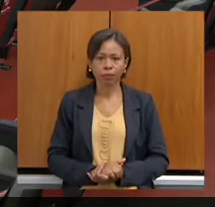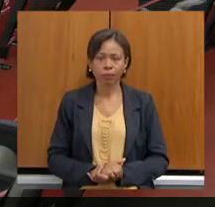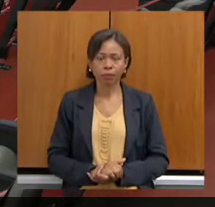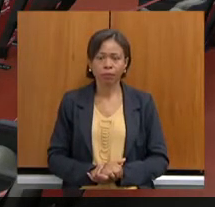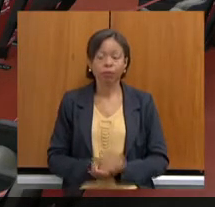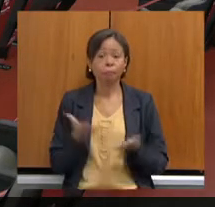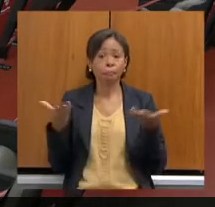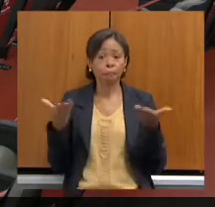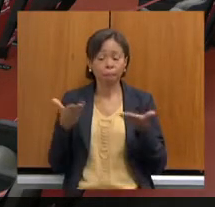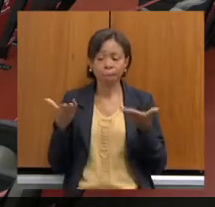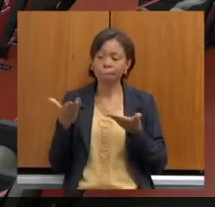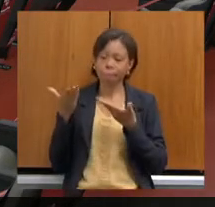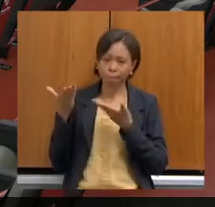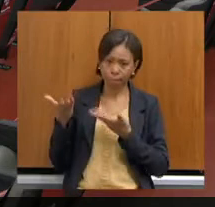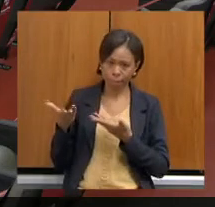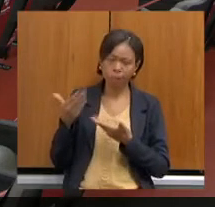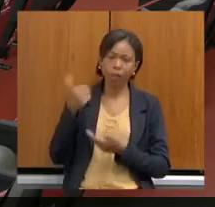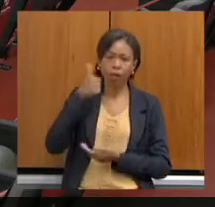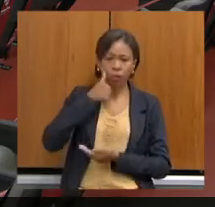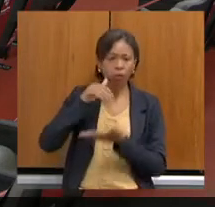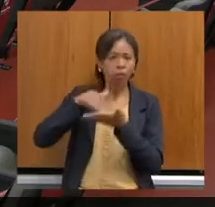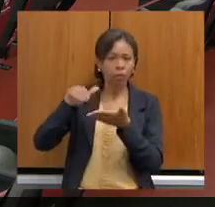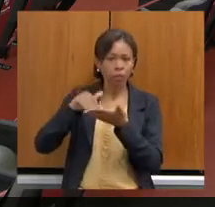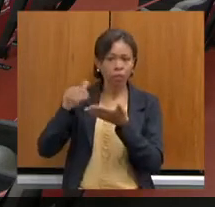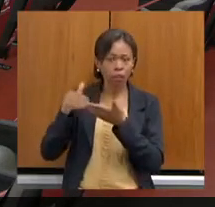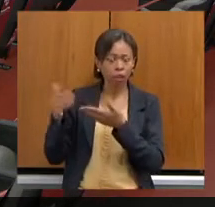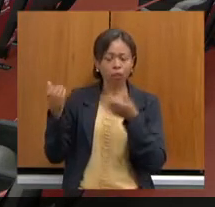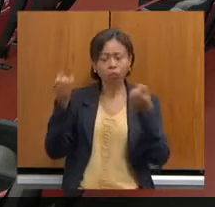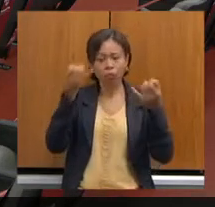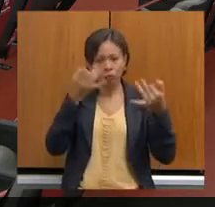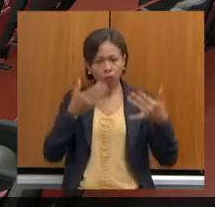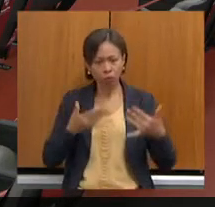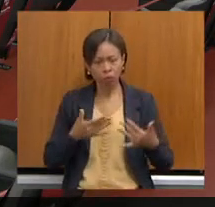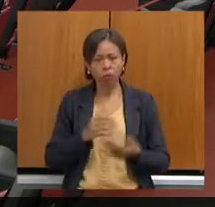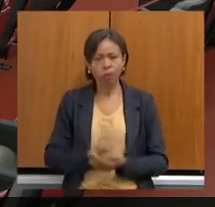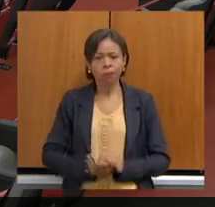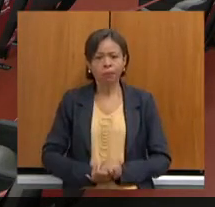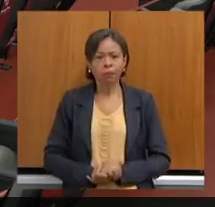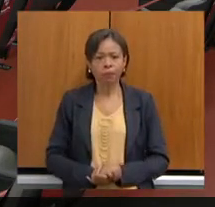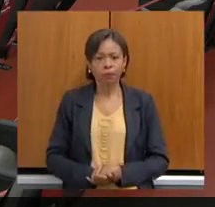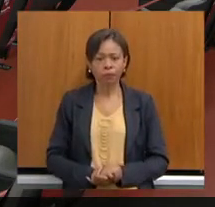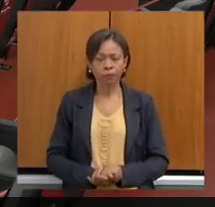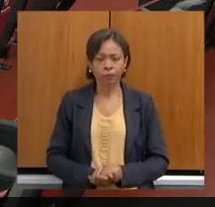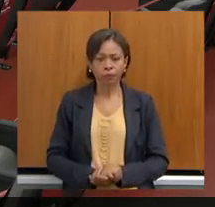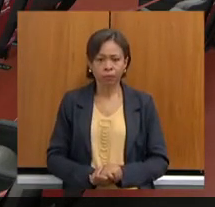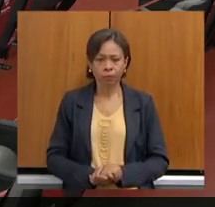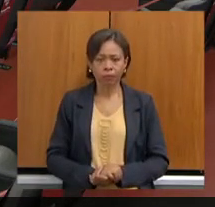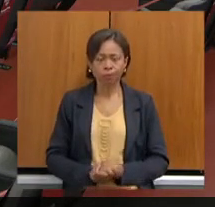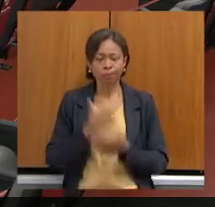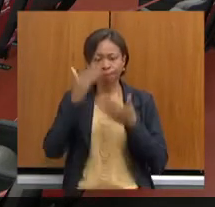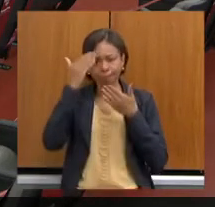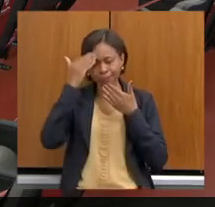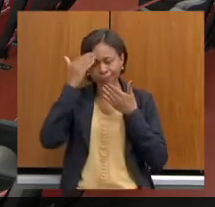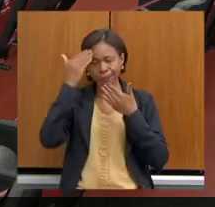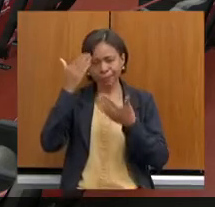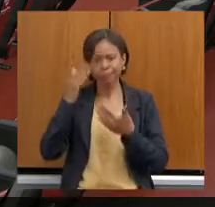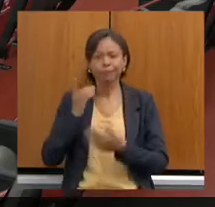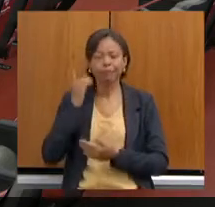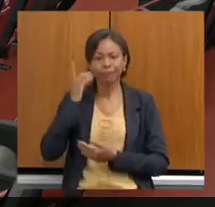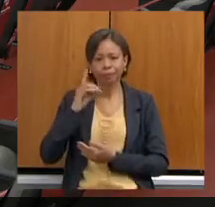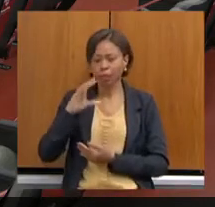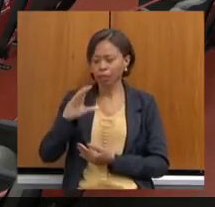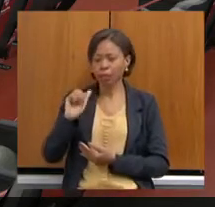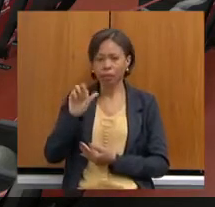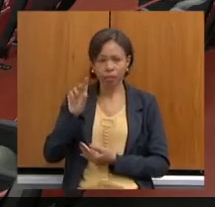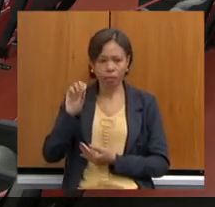e com a palavra secretária Ana Valente é muito obrigada deputado